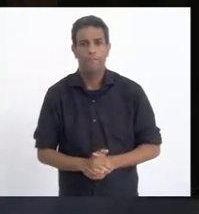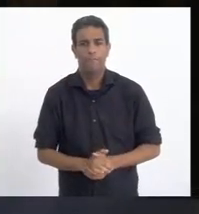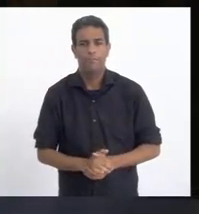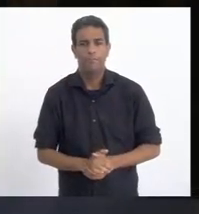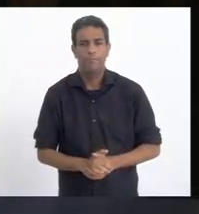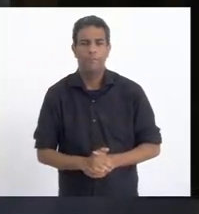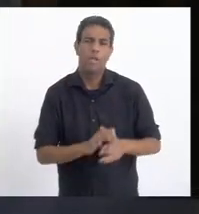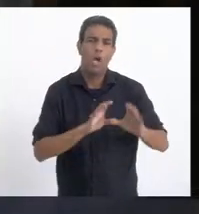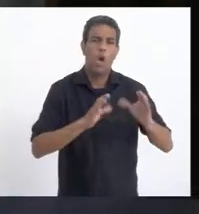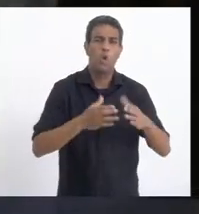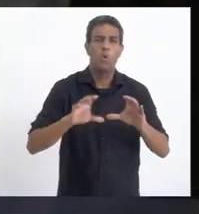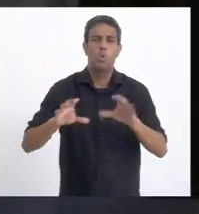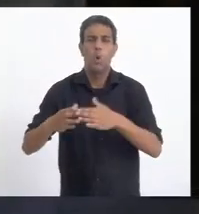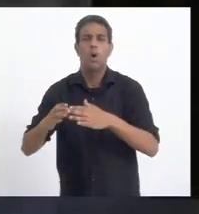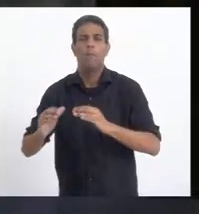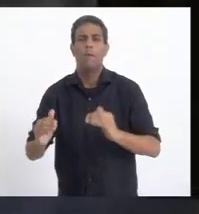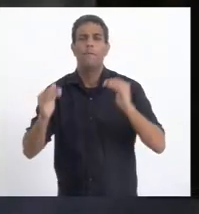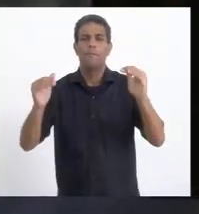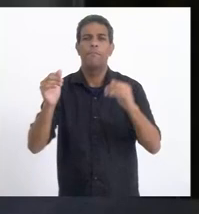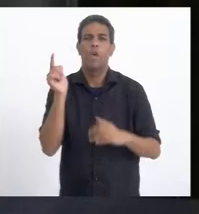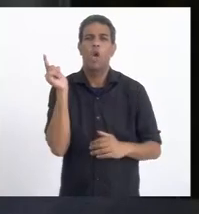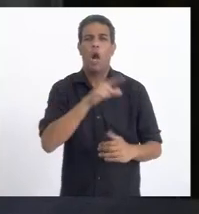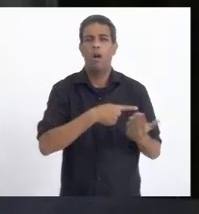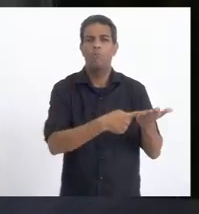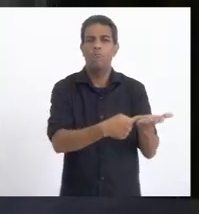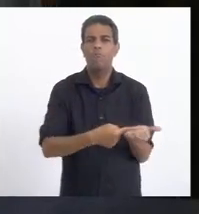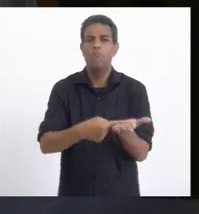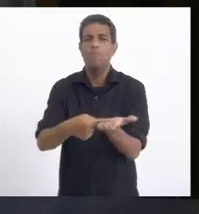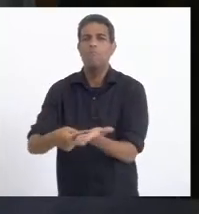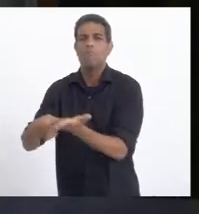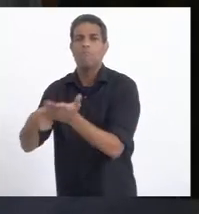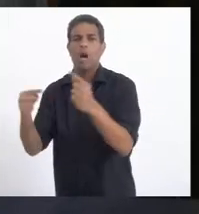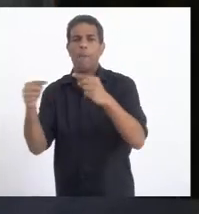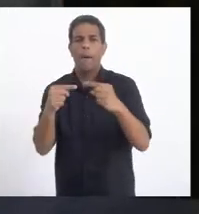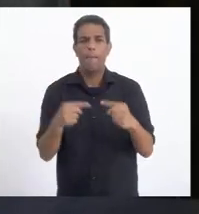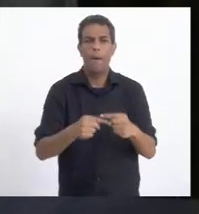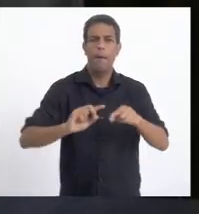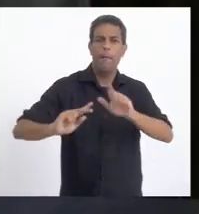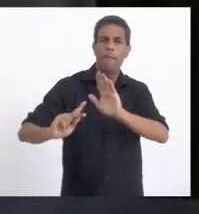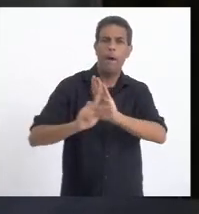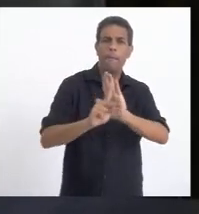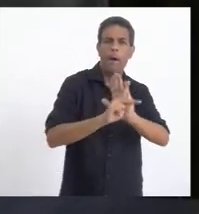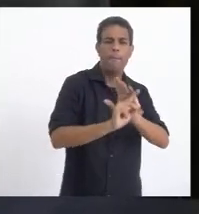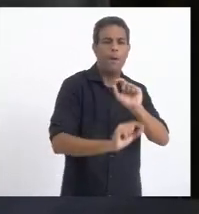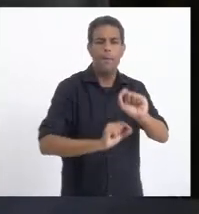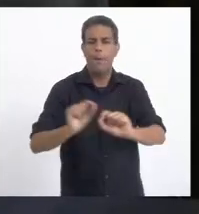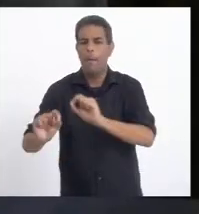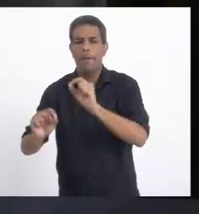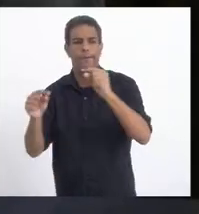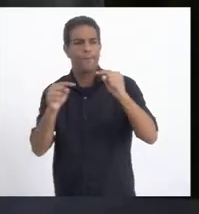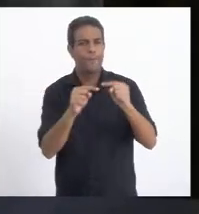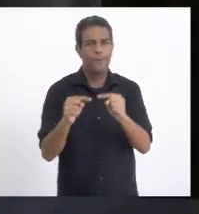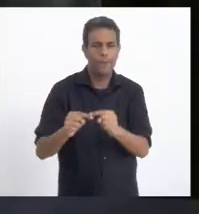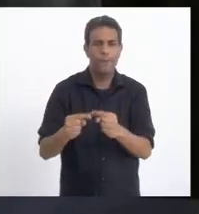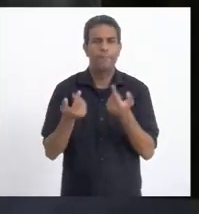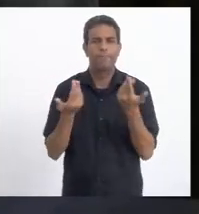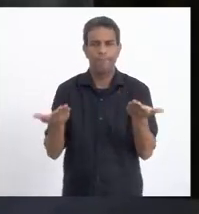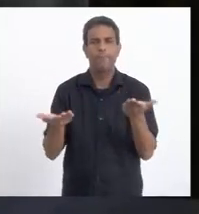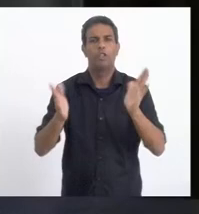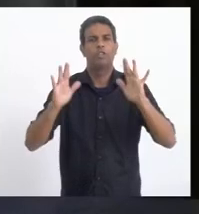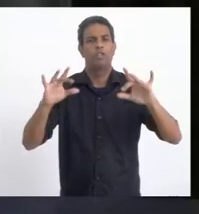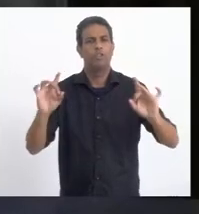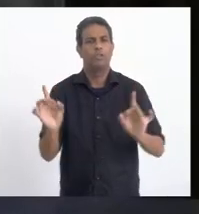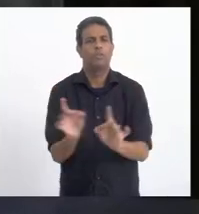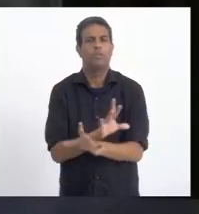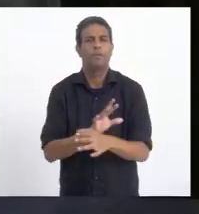2019 mesmo quando a gente assumiu o mandato aqui eu tivemos a chance de comparecer lá no corpo de bombeiros não precisa militar ainda é o seu